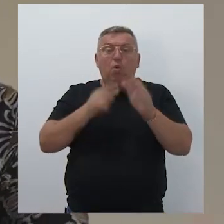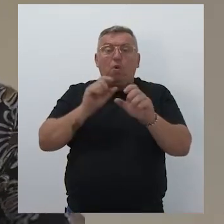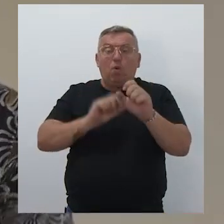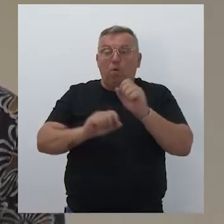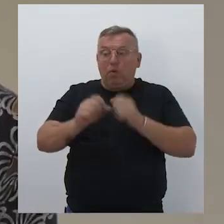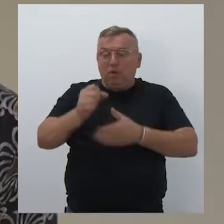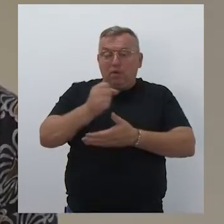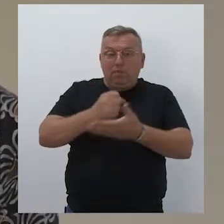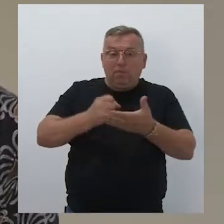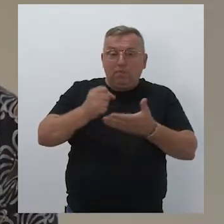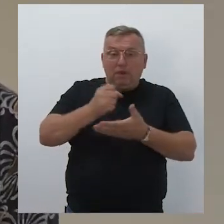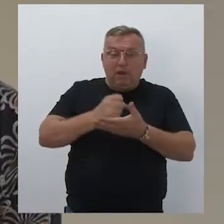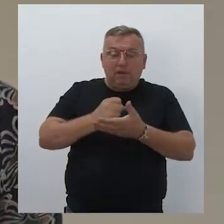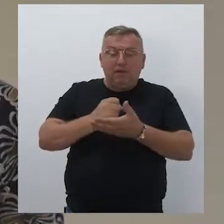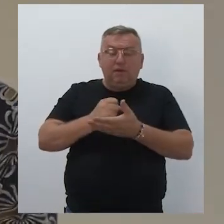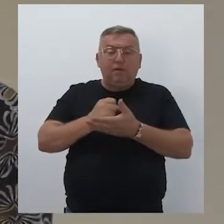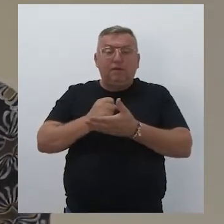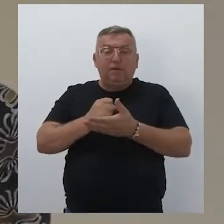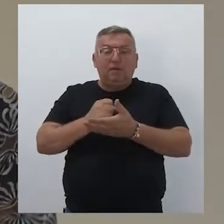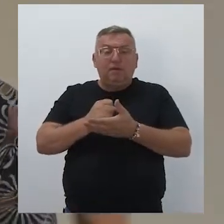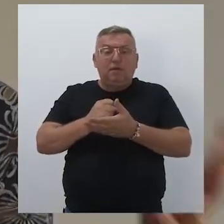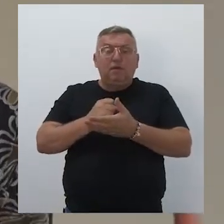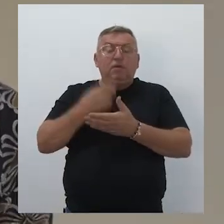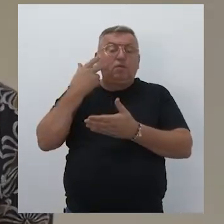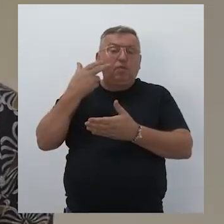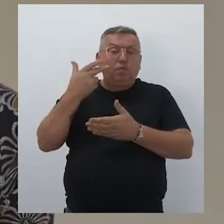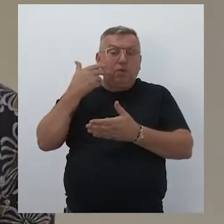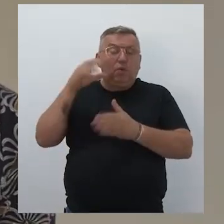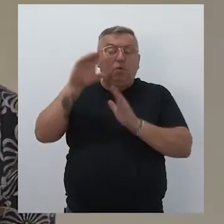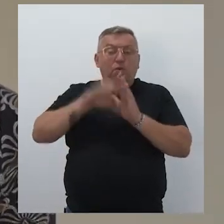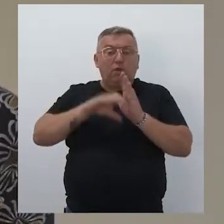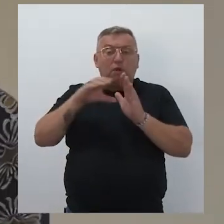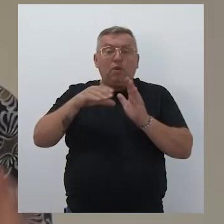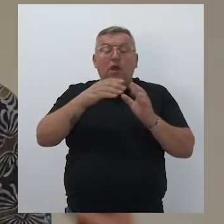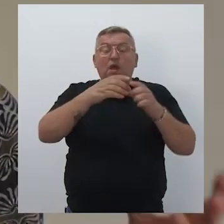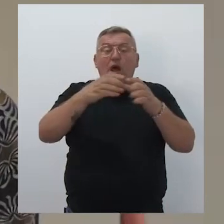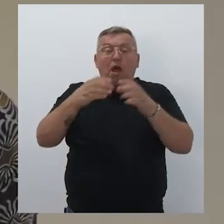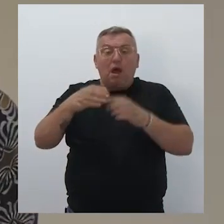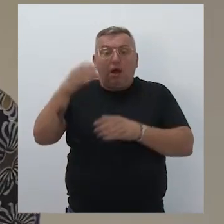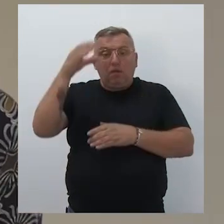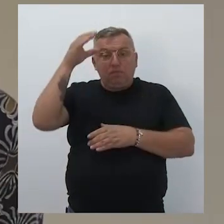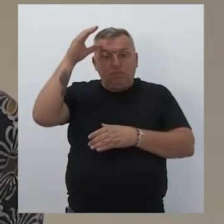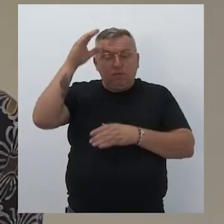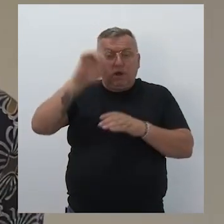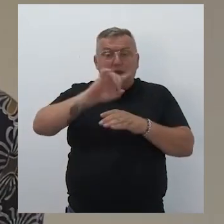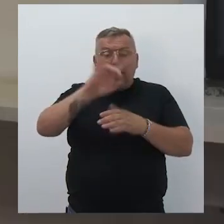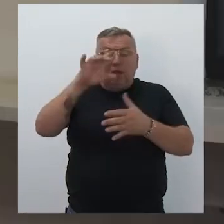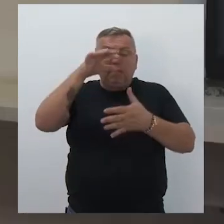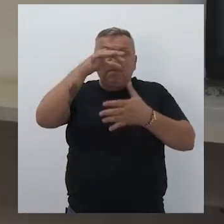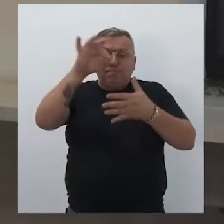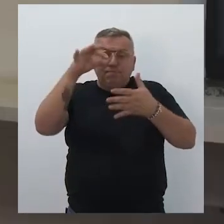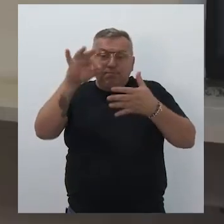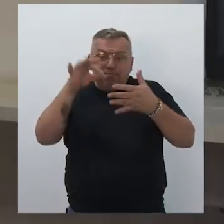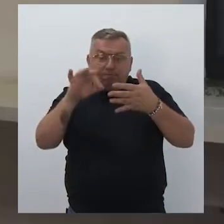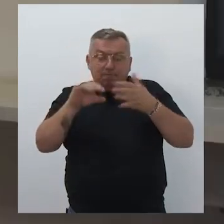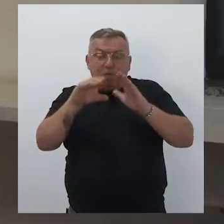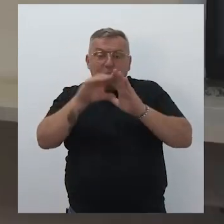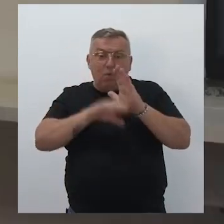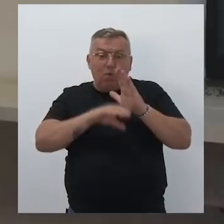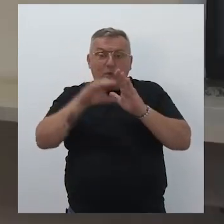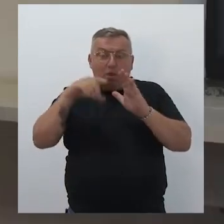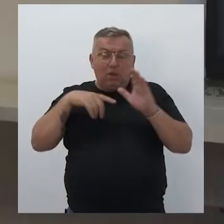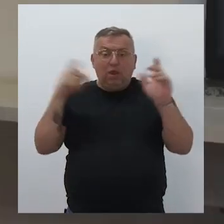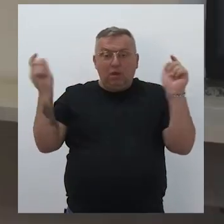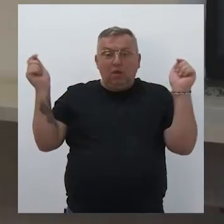Base Nacional Comum Curricular. Então, cada área do conhecimento, cada componente curricular tem